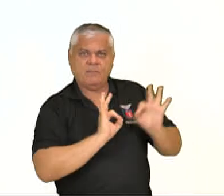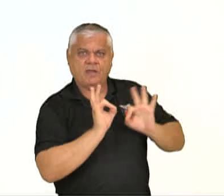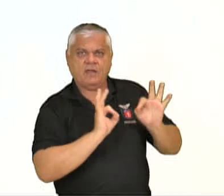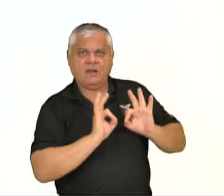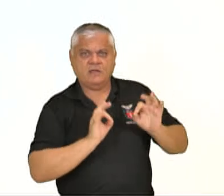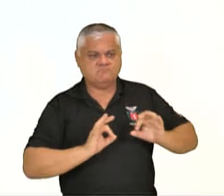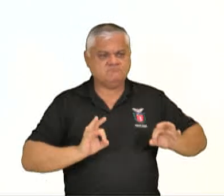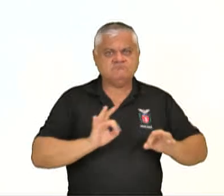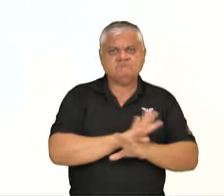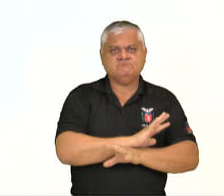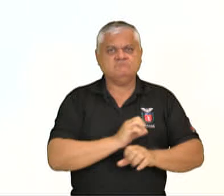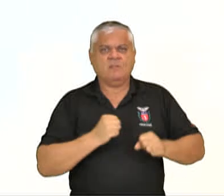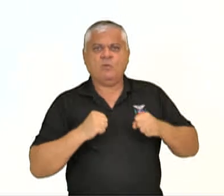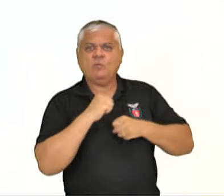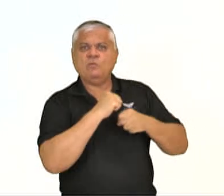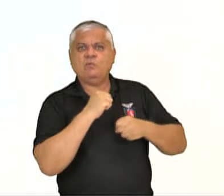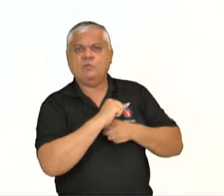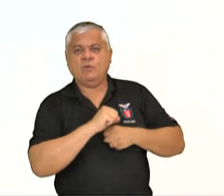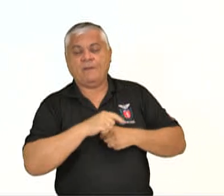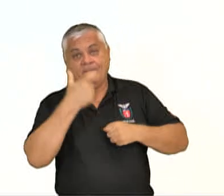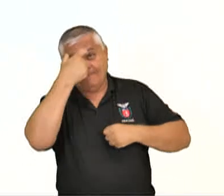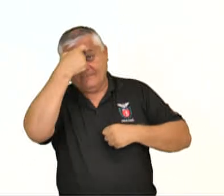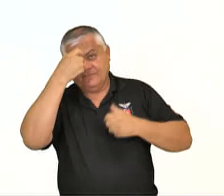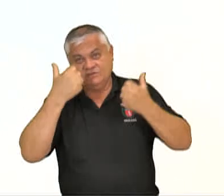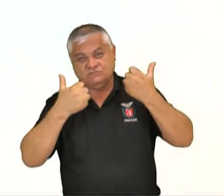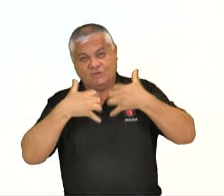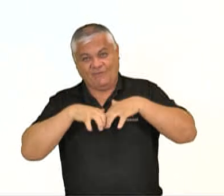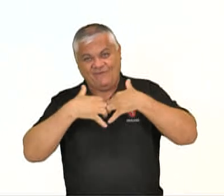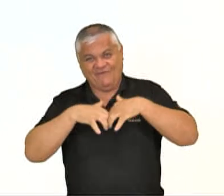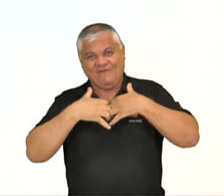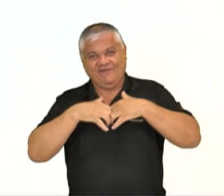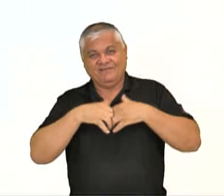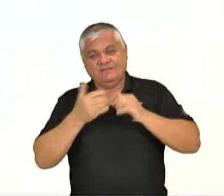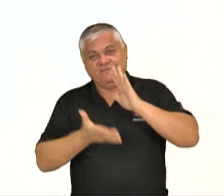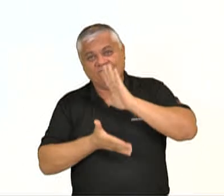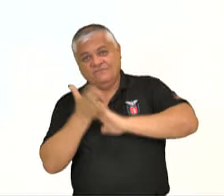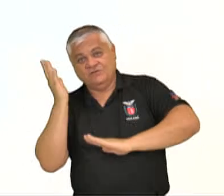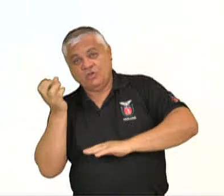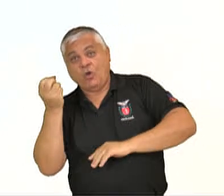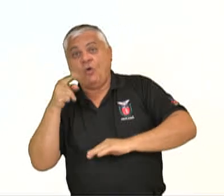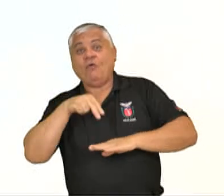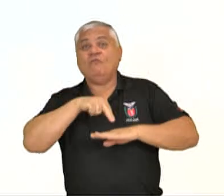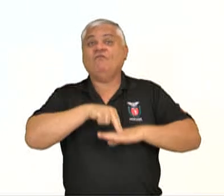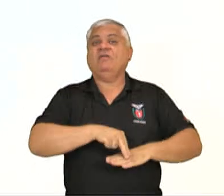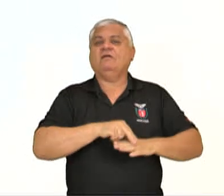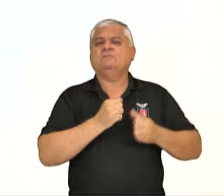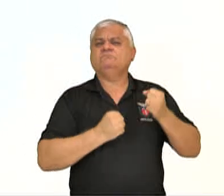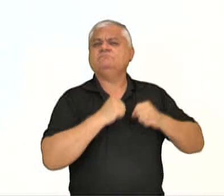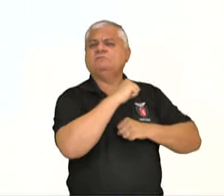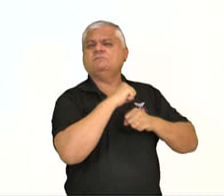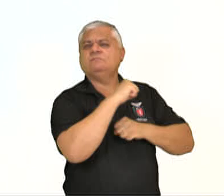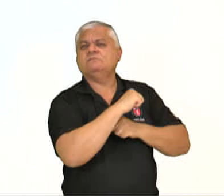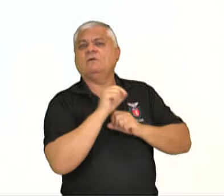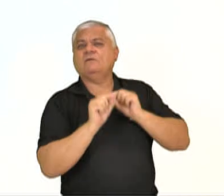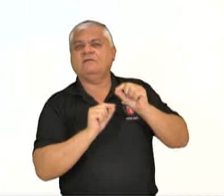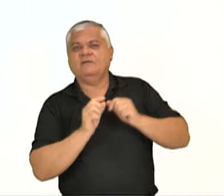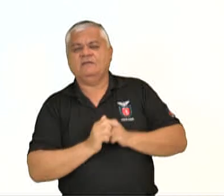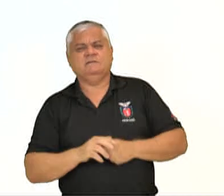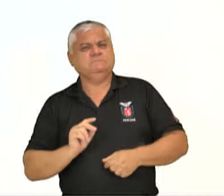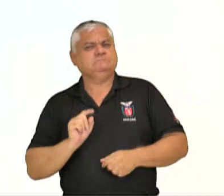prepara para o que vai acontecer, se ele vai precisar fugir daquilo ou se ele vai precisar lutar. Isso vem,